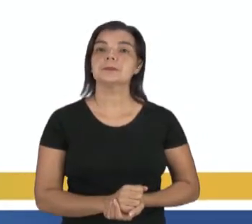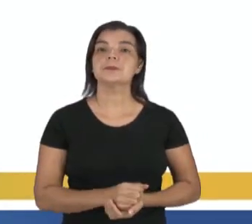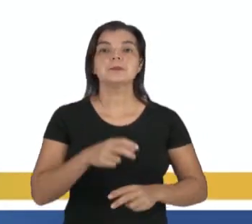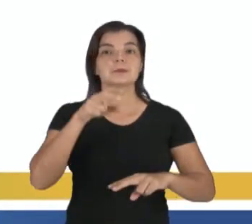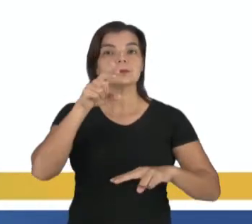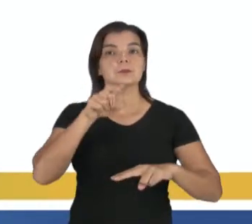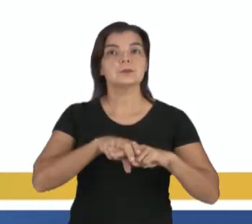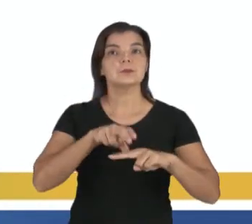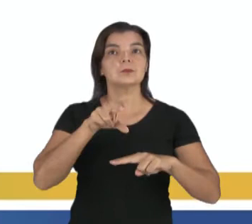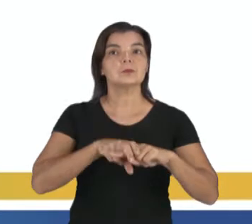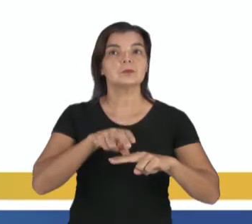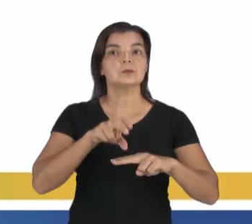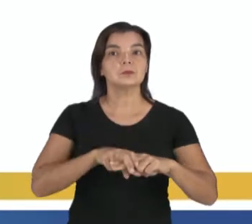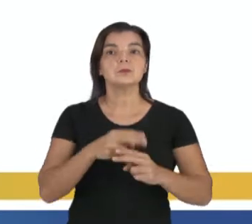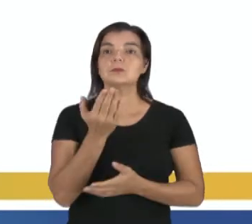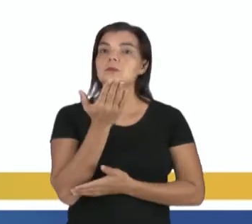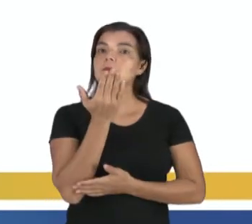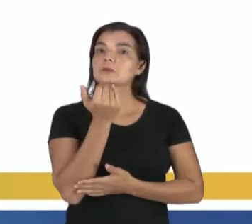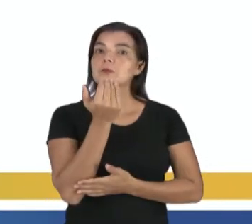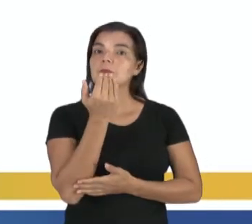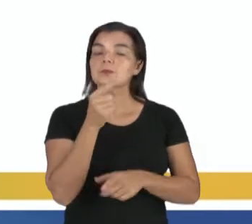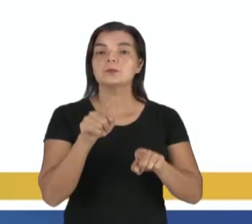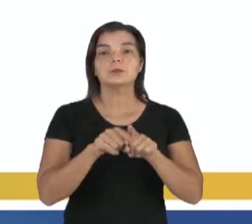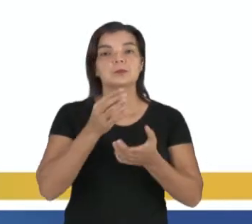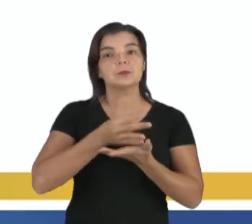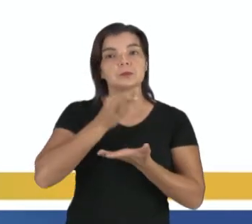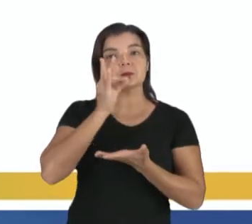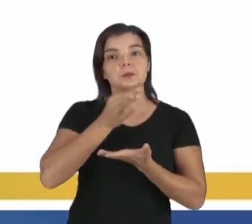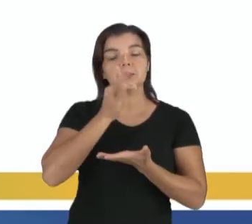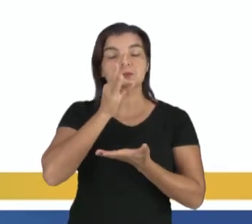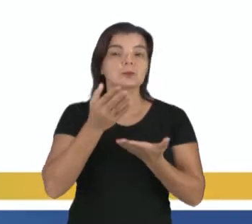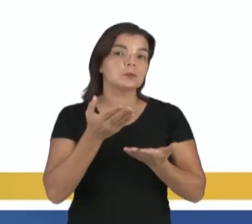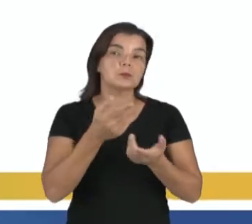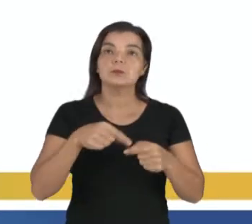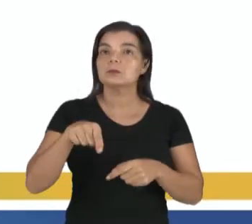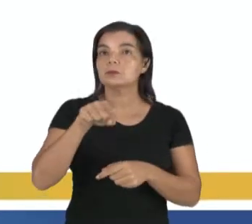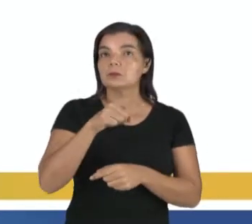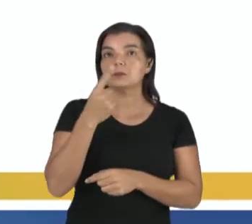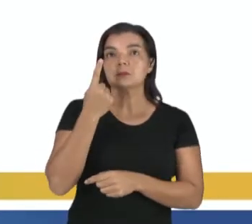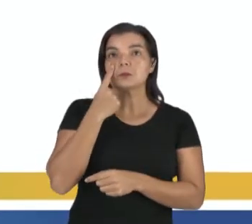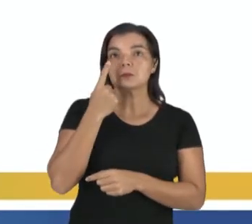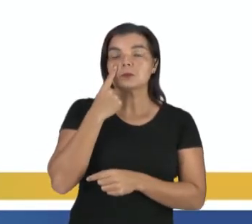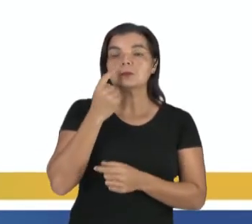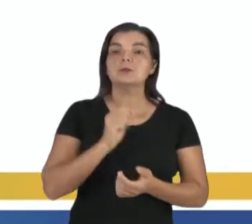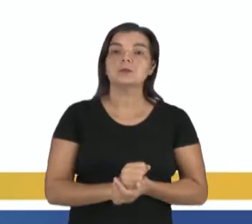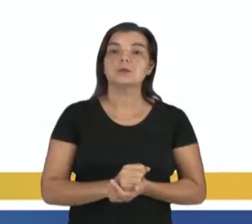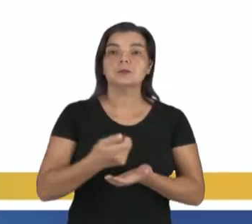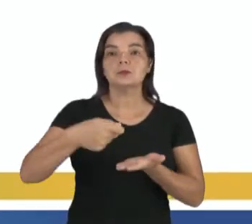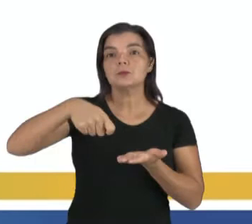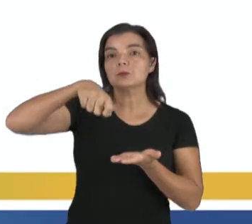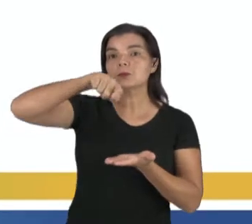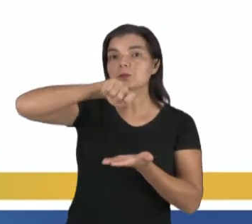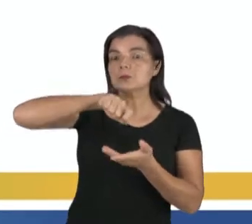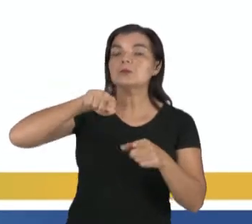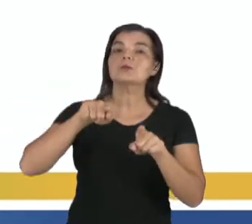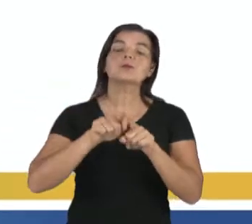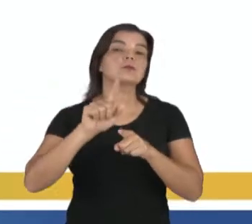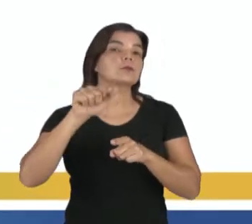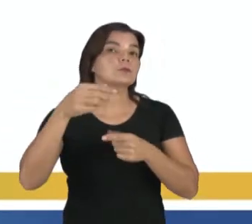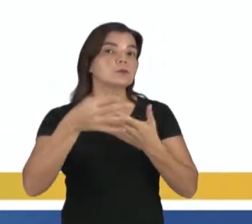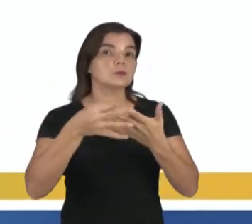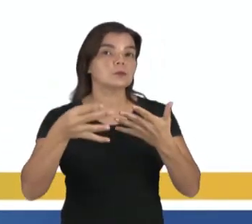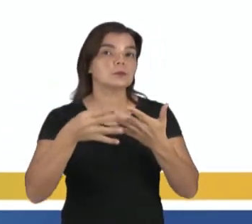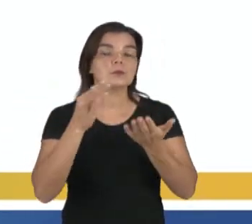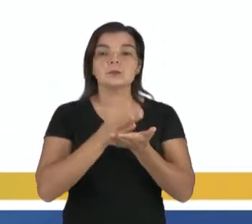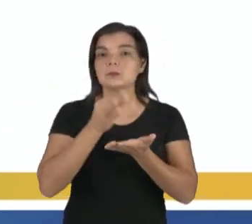senta para se alimentar, tomar café, provavelmente você observa pelo bule, por outros aspectos que indicam que